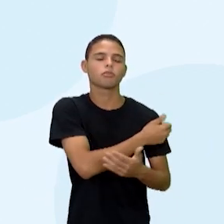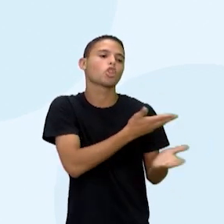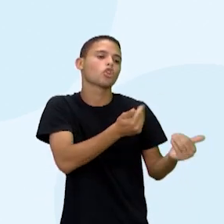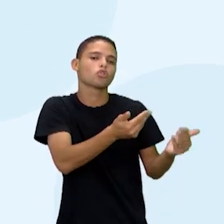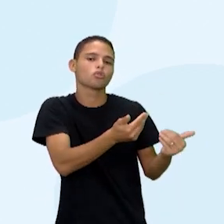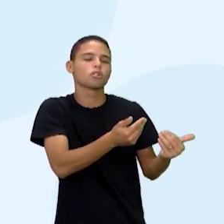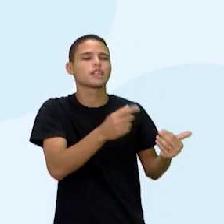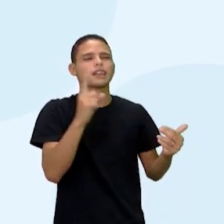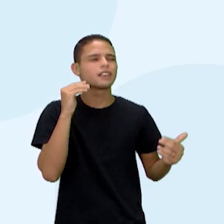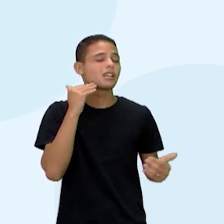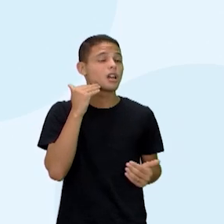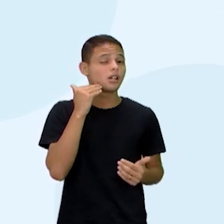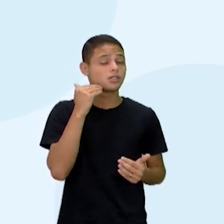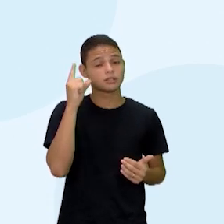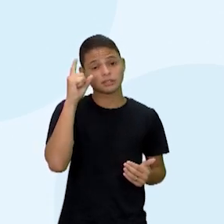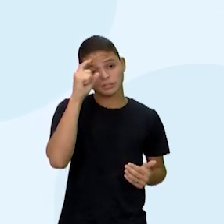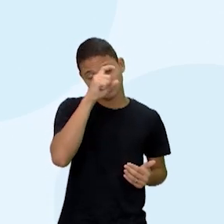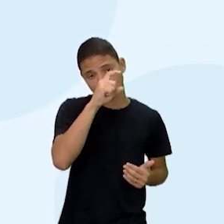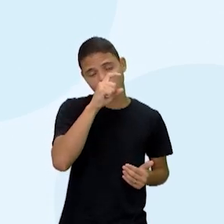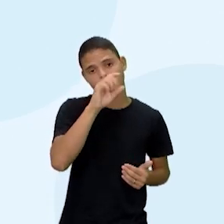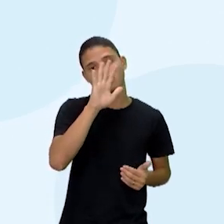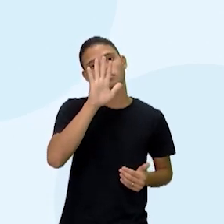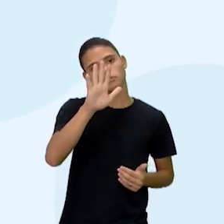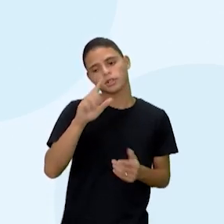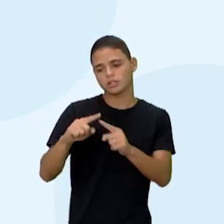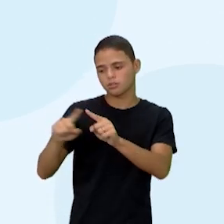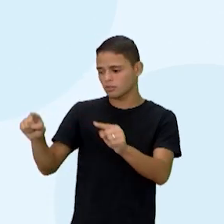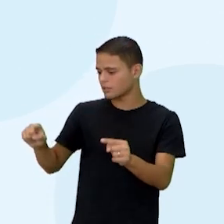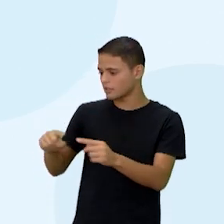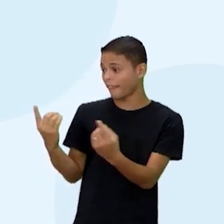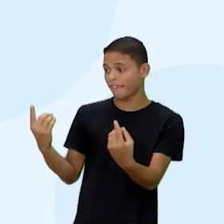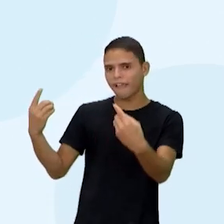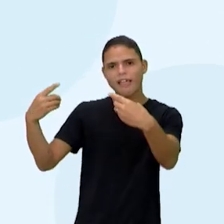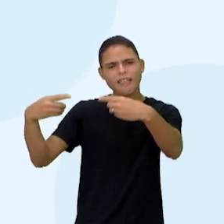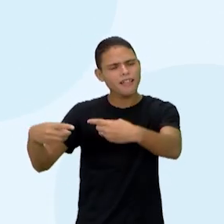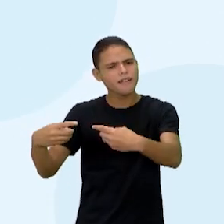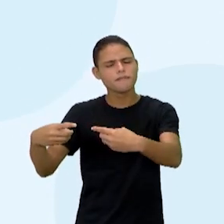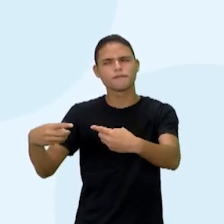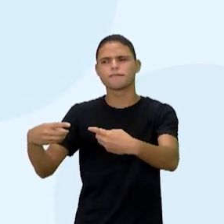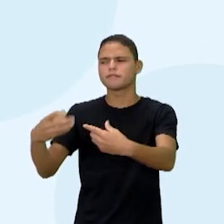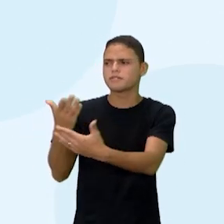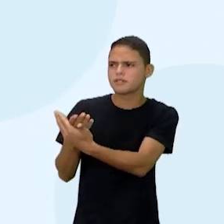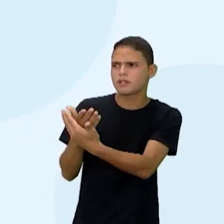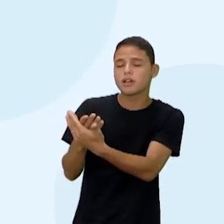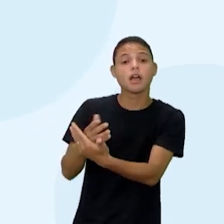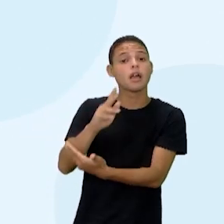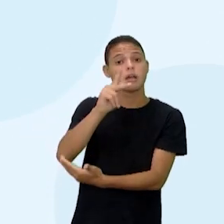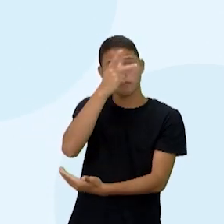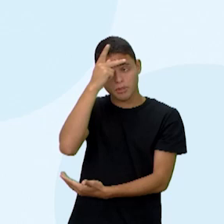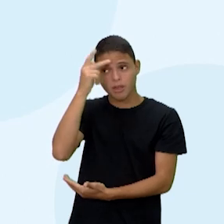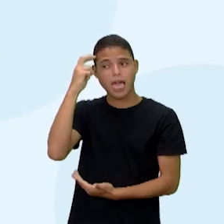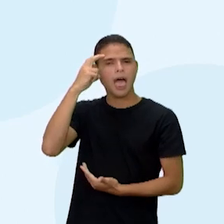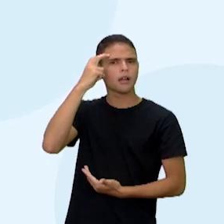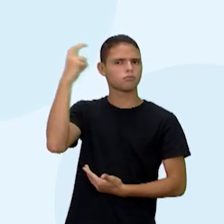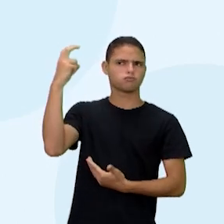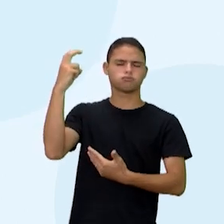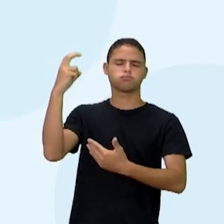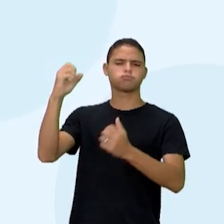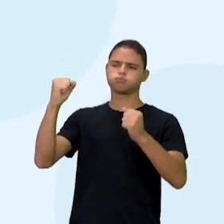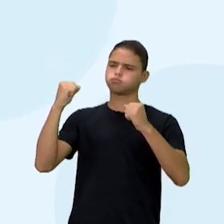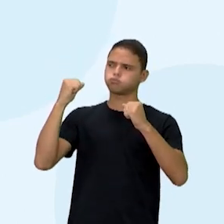ela chegue junto aos demais. E o desafio suplementar é para o superdotado, que está além e que precisa de algo a